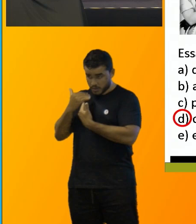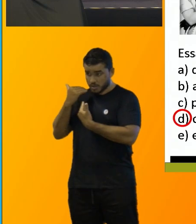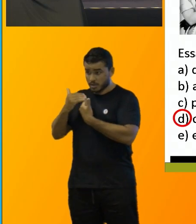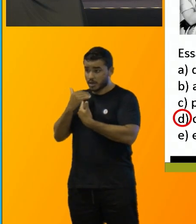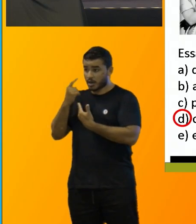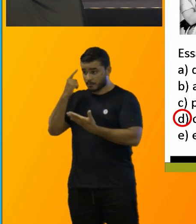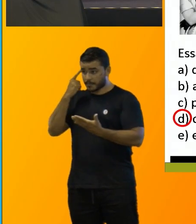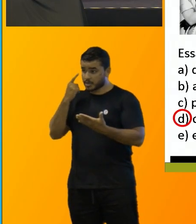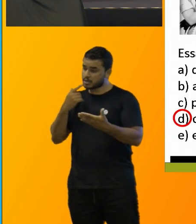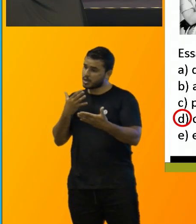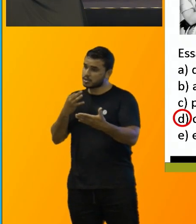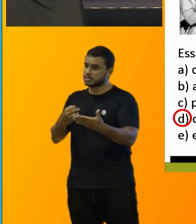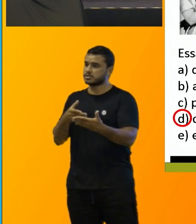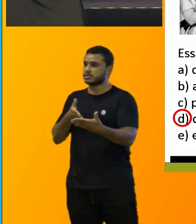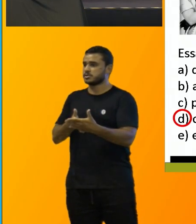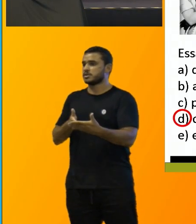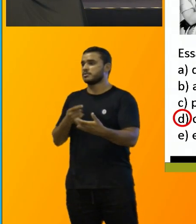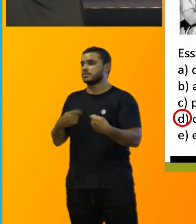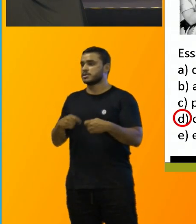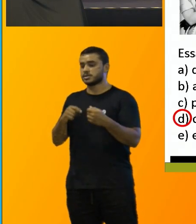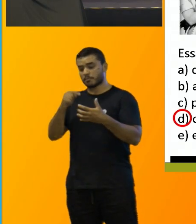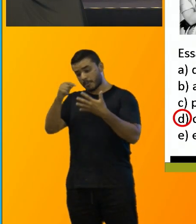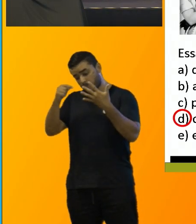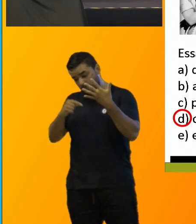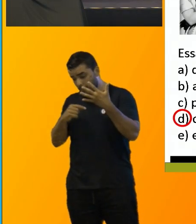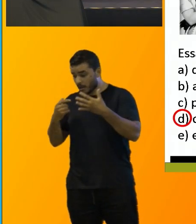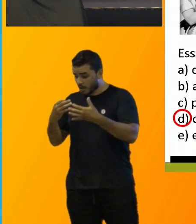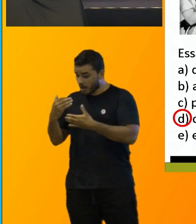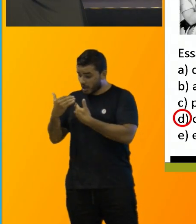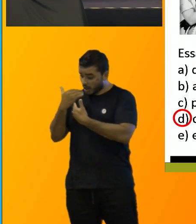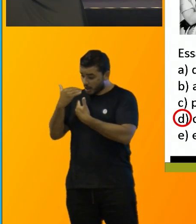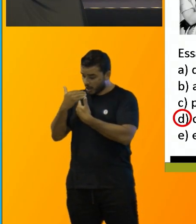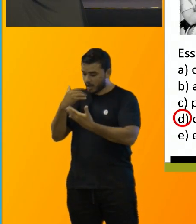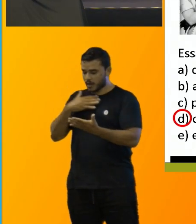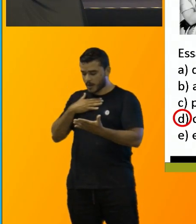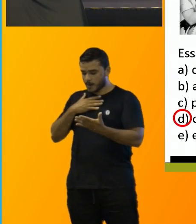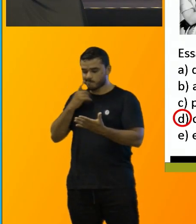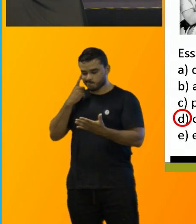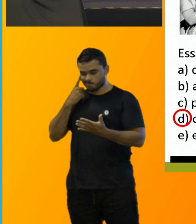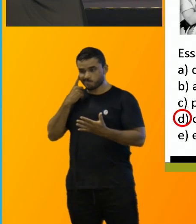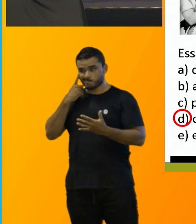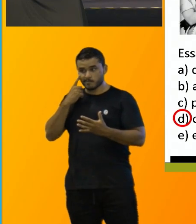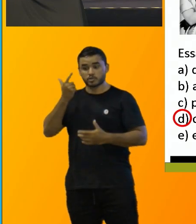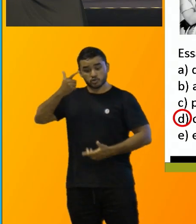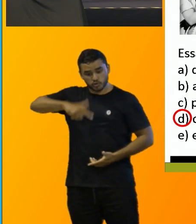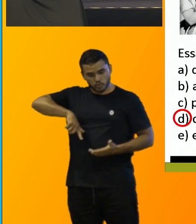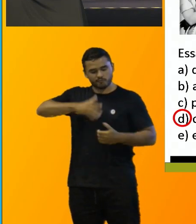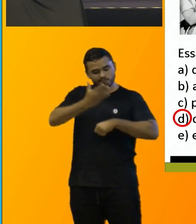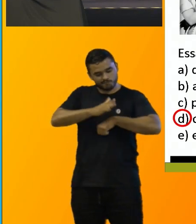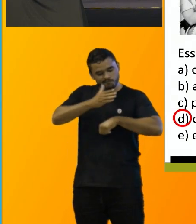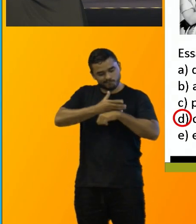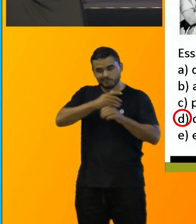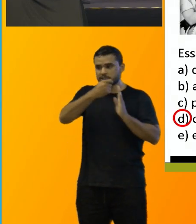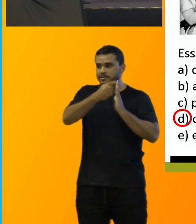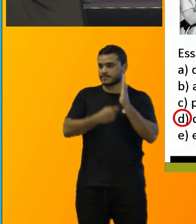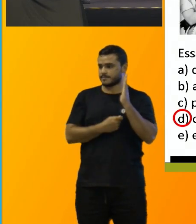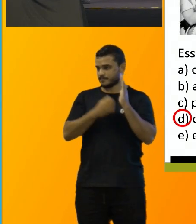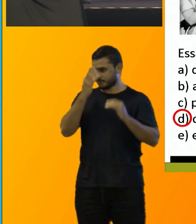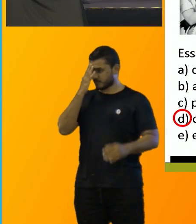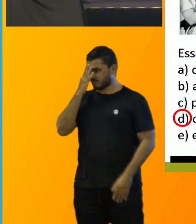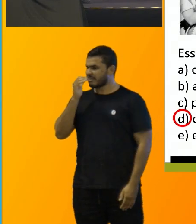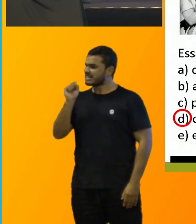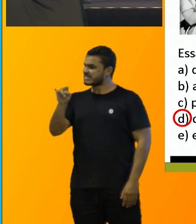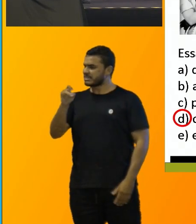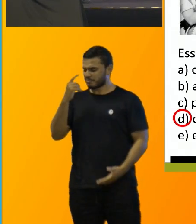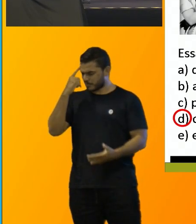e tentar colocar aqueles apontamentos em prática. Ah, Paulo, eu recebi a minha redação e não